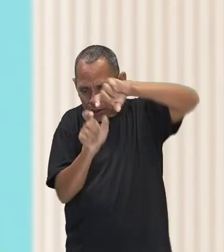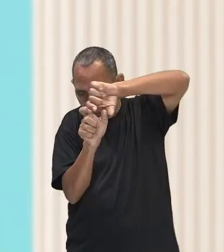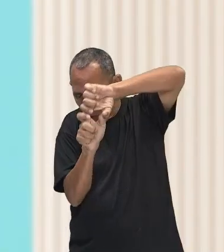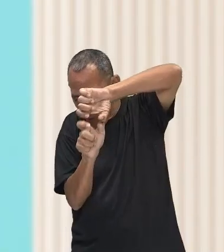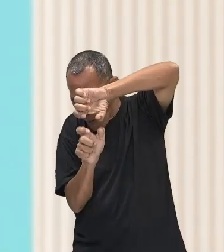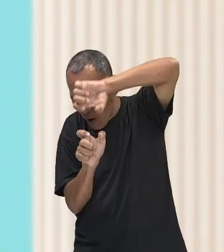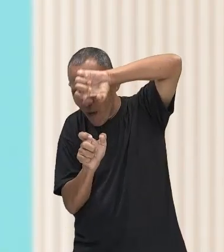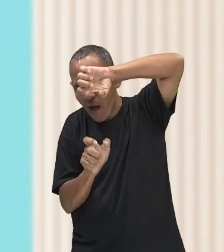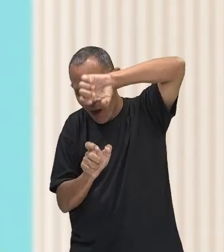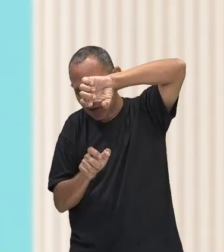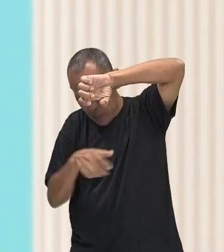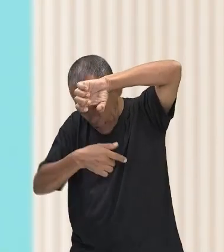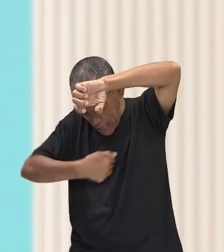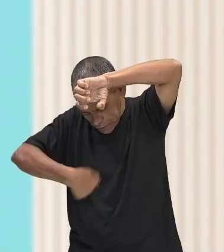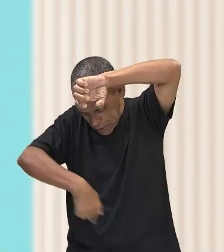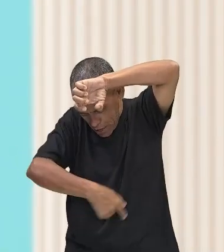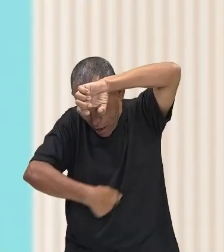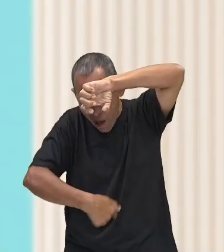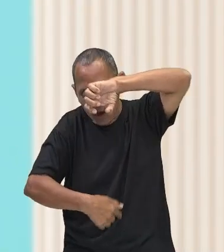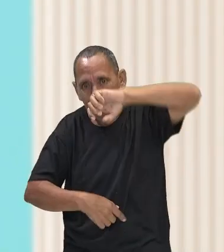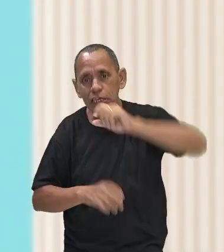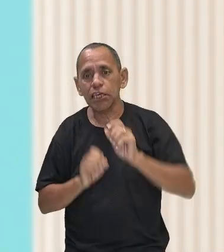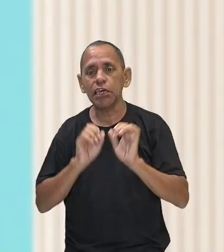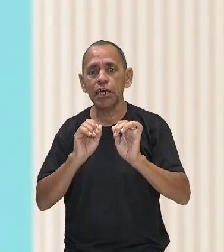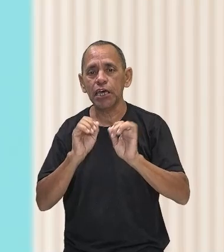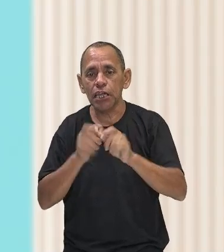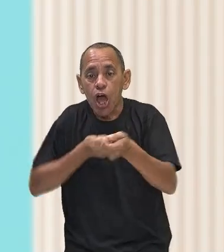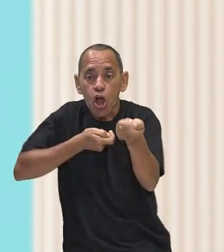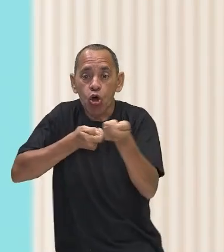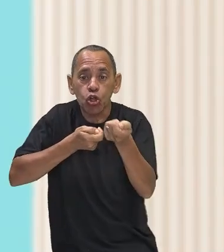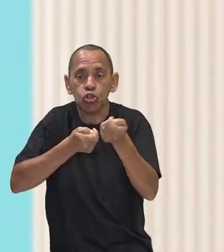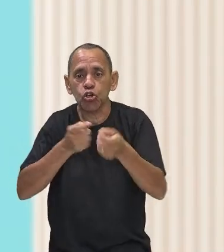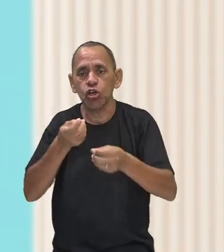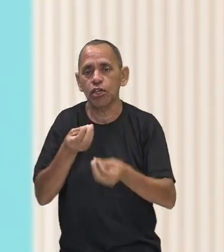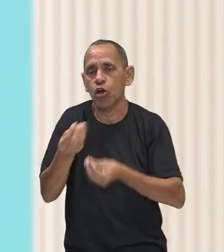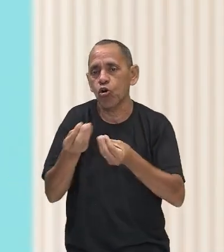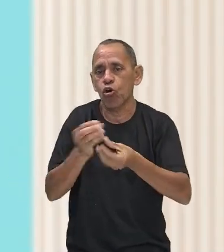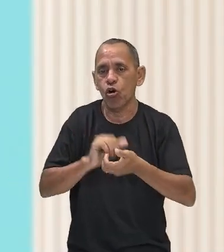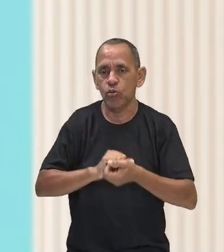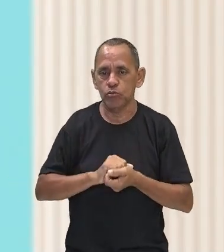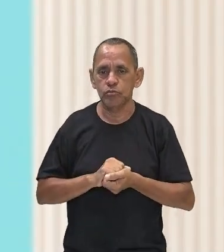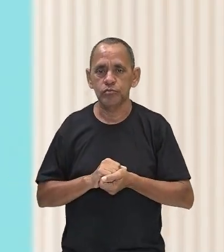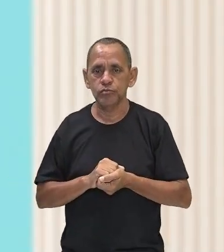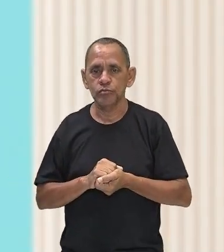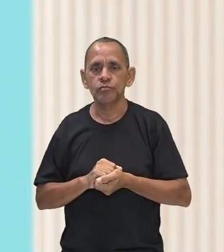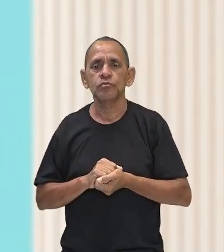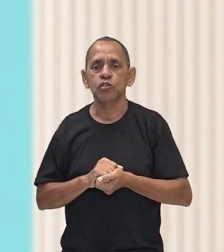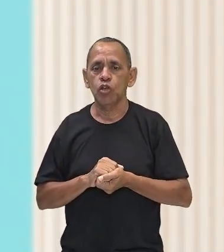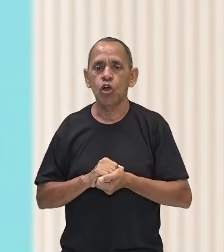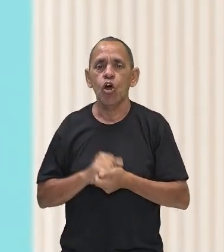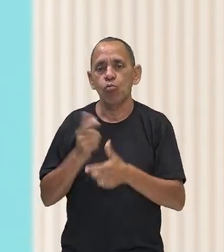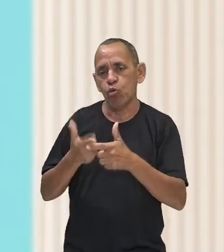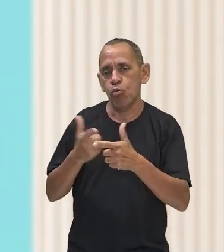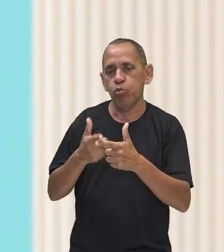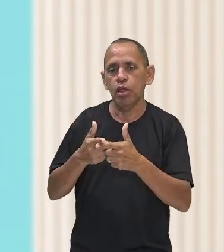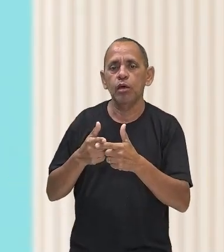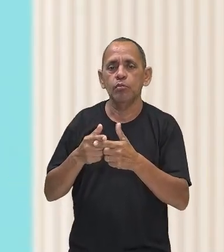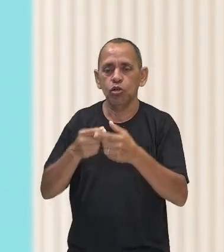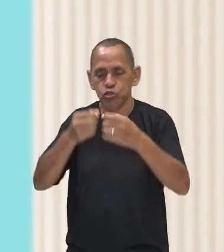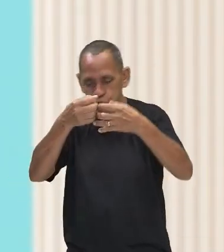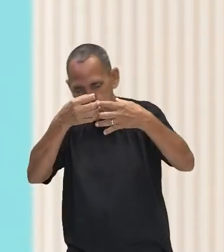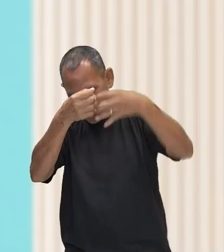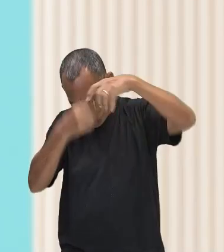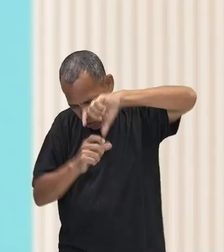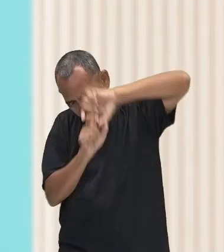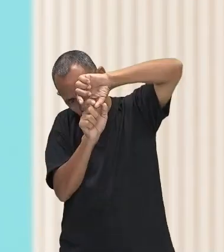certo então você vai perder essa esse controle porque vai destruir os nervos dessa região então é uma parte muito